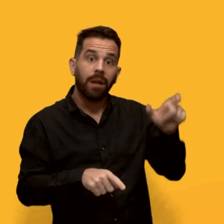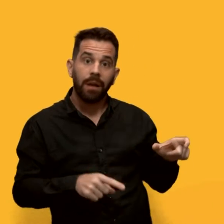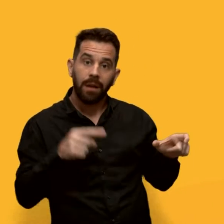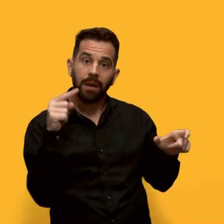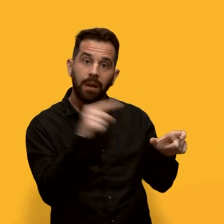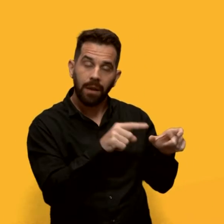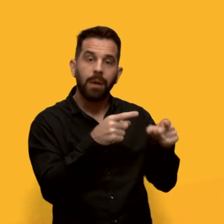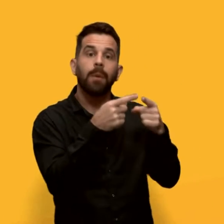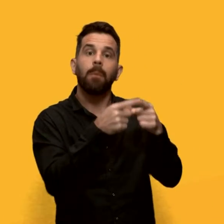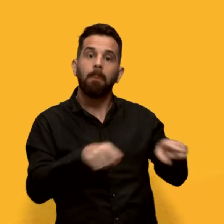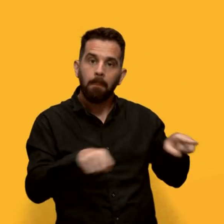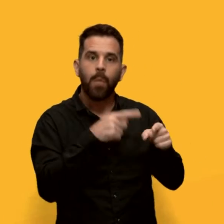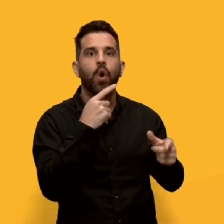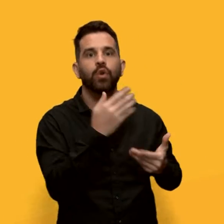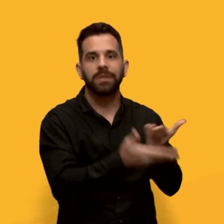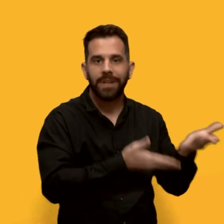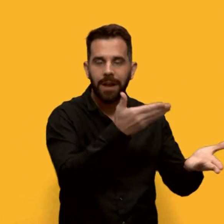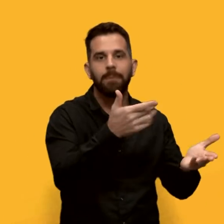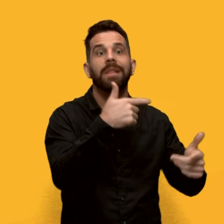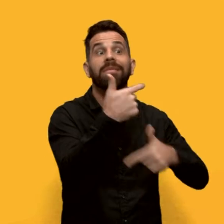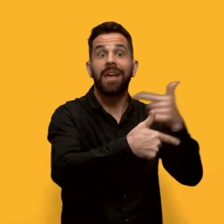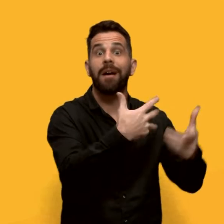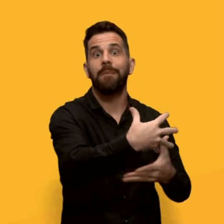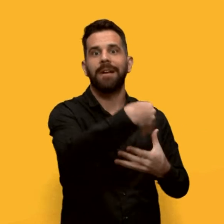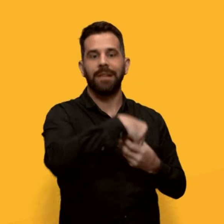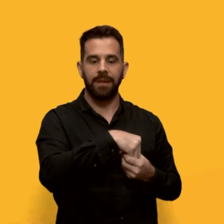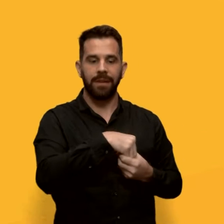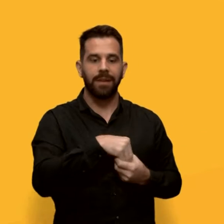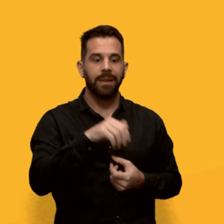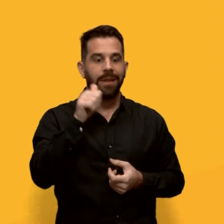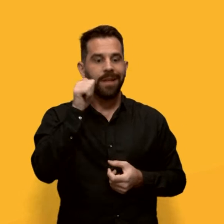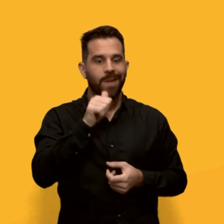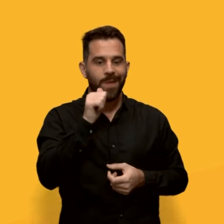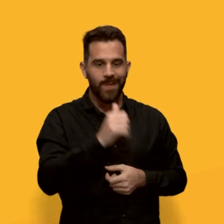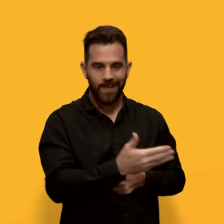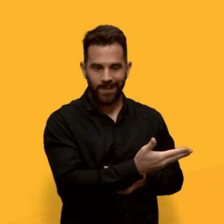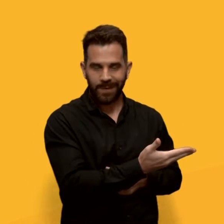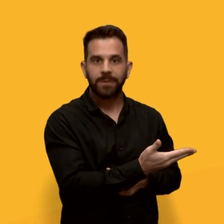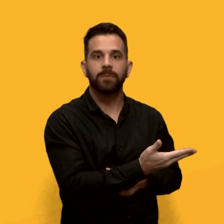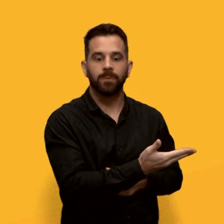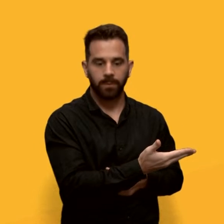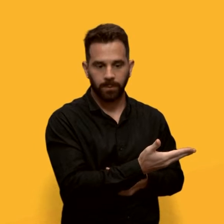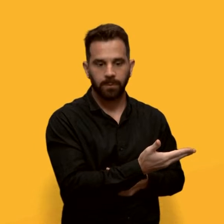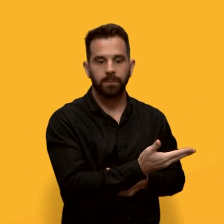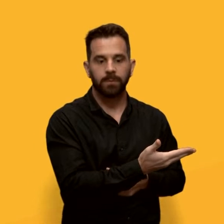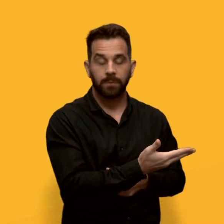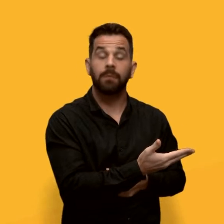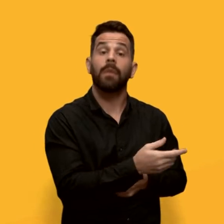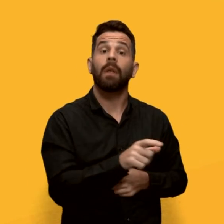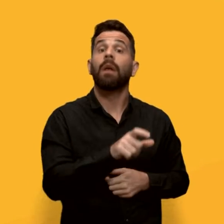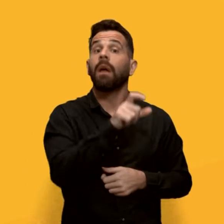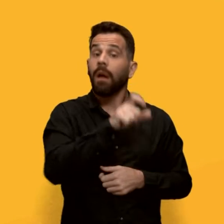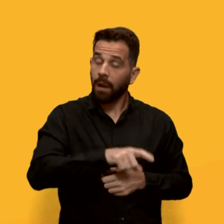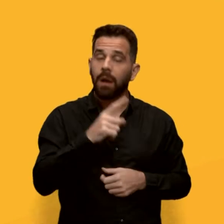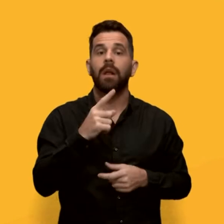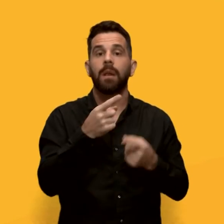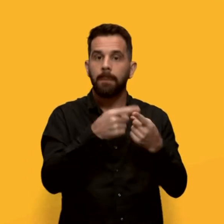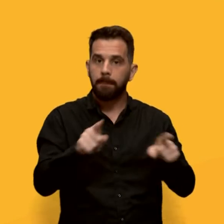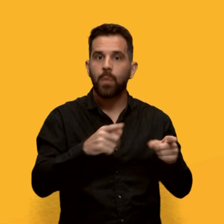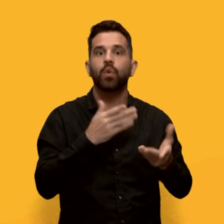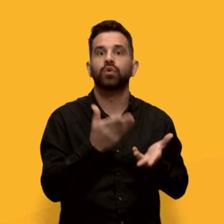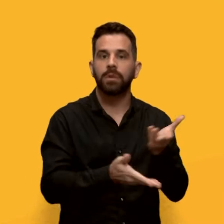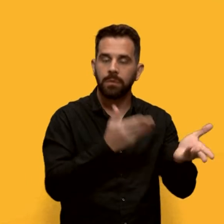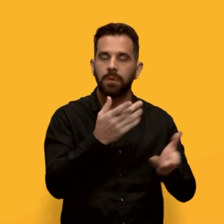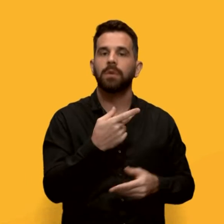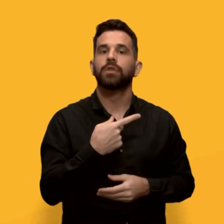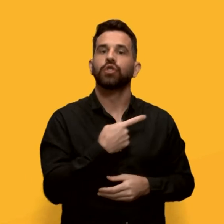musicoterapeuta que trabalhava na unidade. Essa que está aparecendo aí agora é a Ana Silvestre, ela é musicoterapeuta, a gente trabalha junto, em